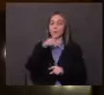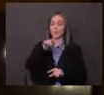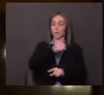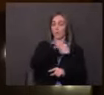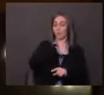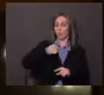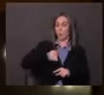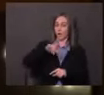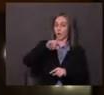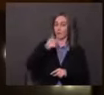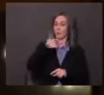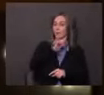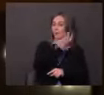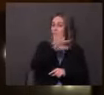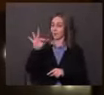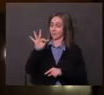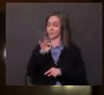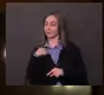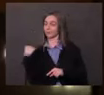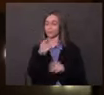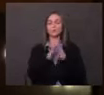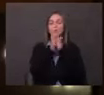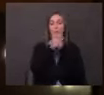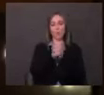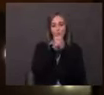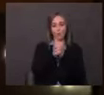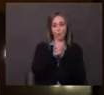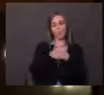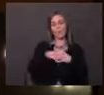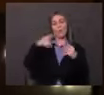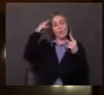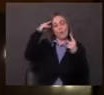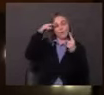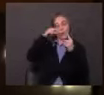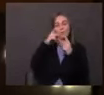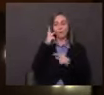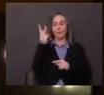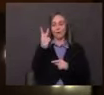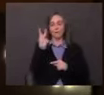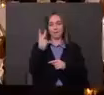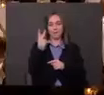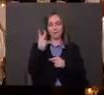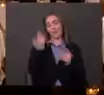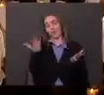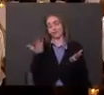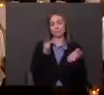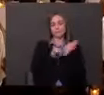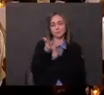famílias cristãs para que participem na missa dominical e eduquem os seus filhos na fé.